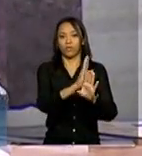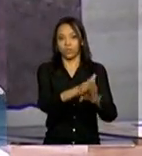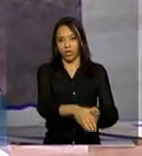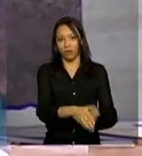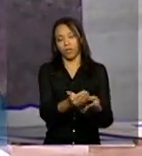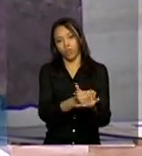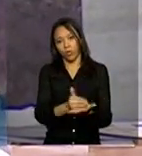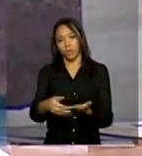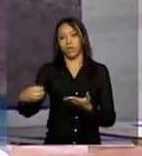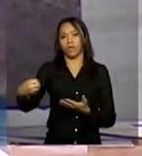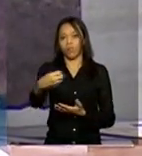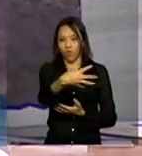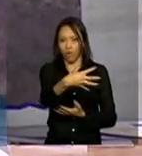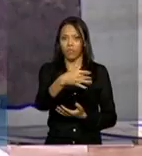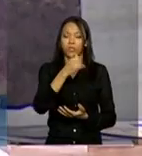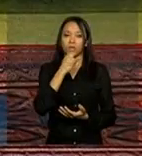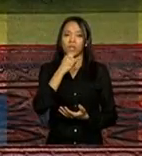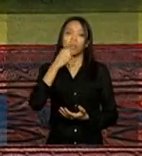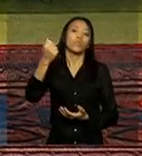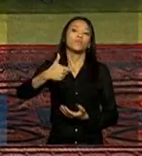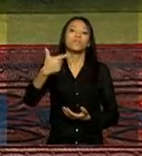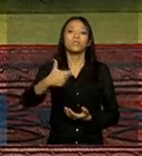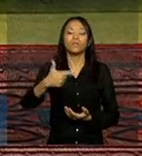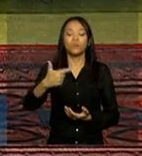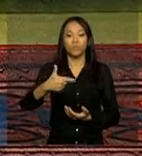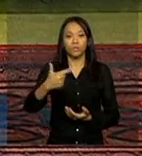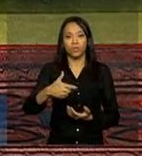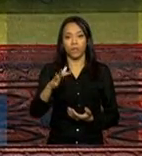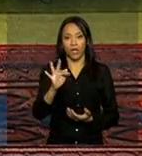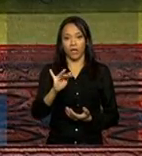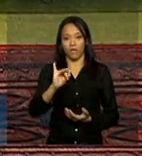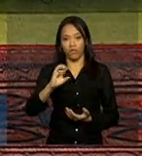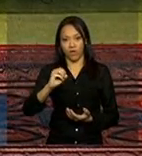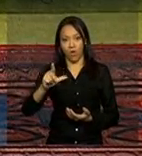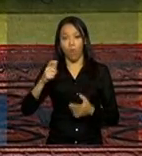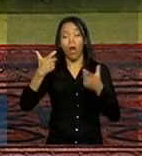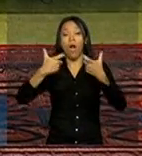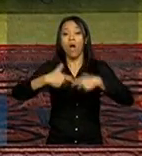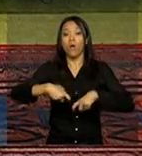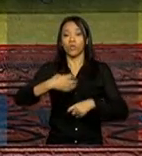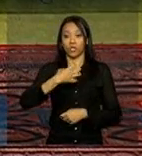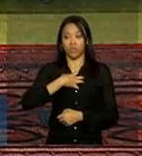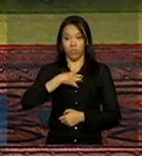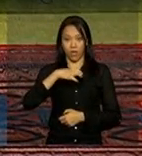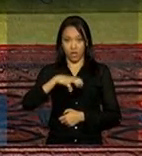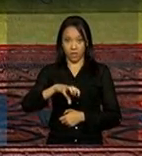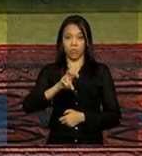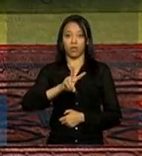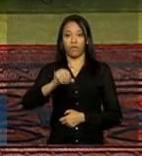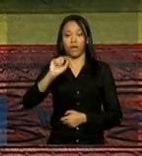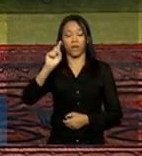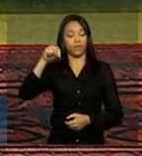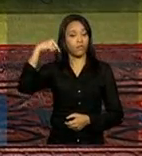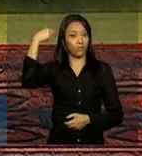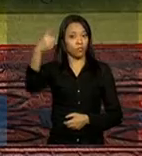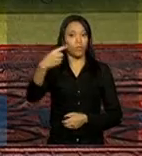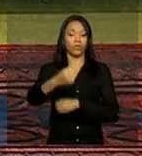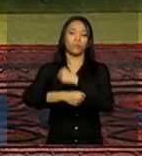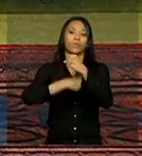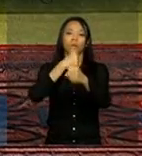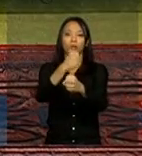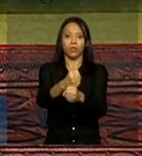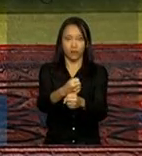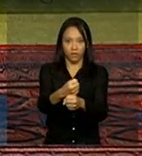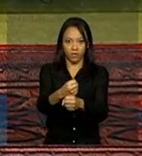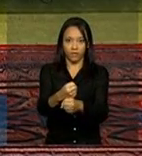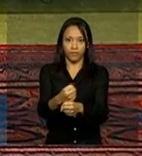novos, por exemplo, nós estamos começando o segundo trecho da FIOL, na Bahia, que certamente vai levar, no ano que vem, os